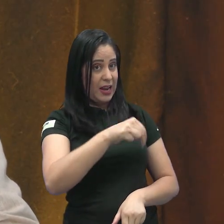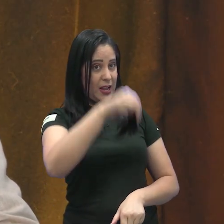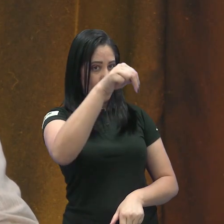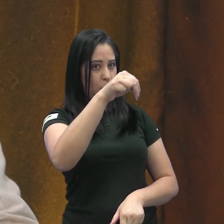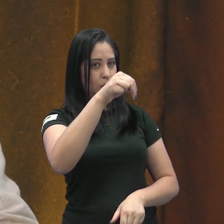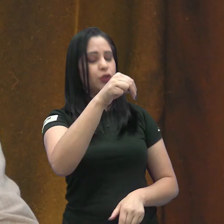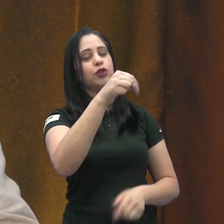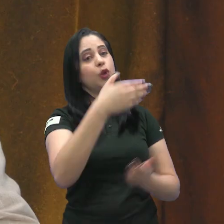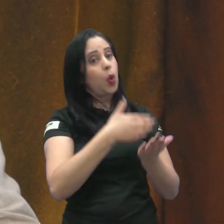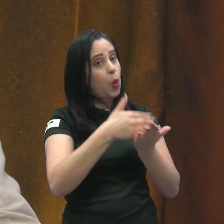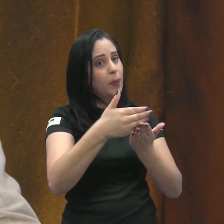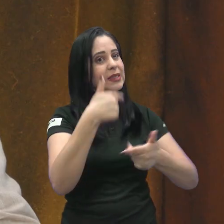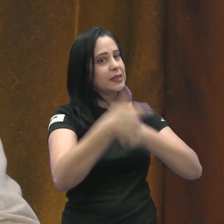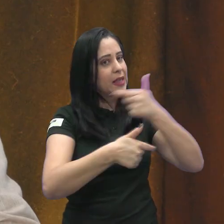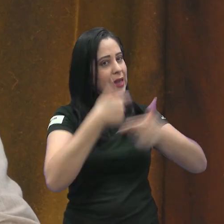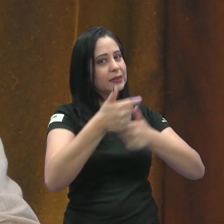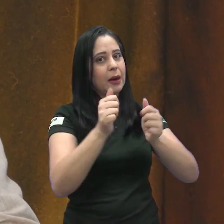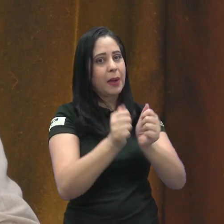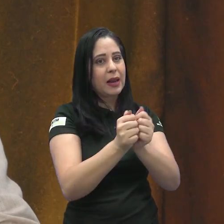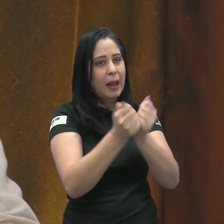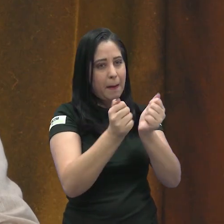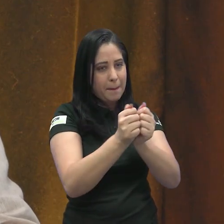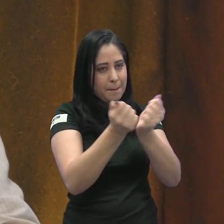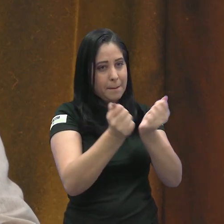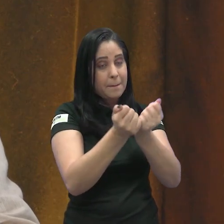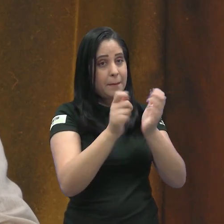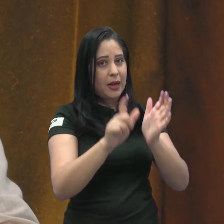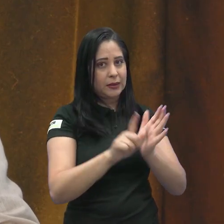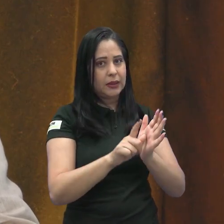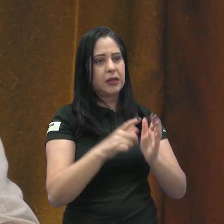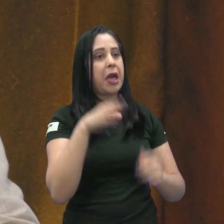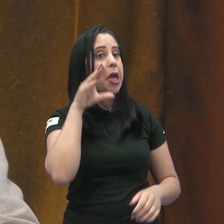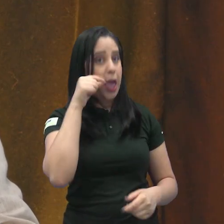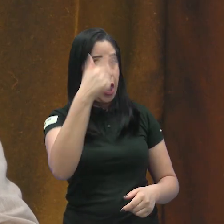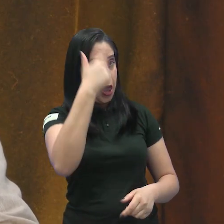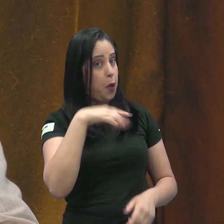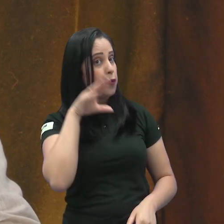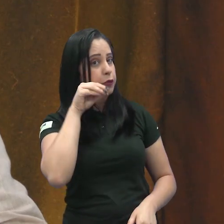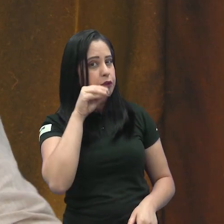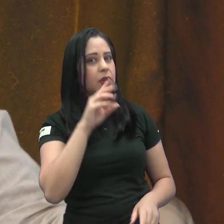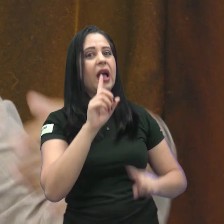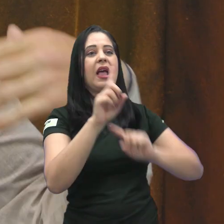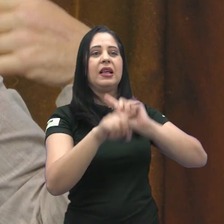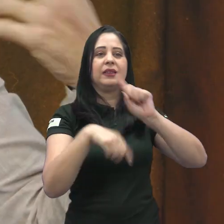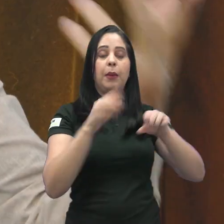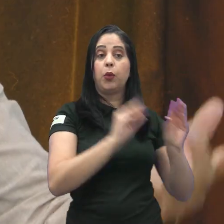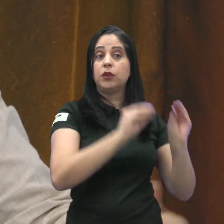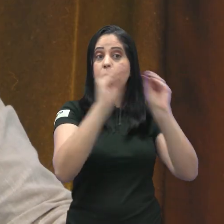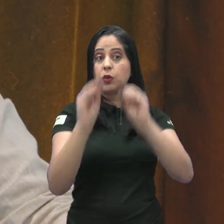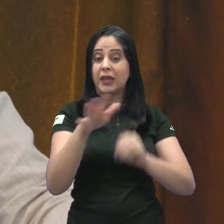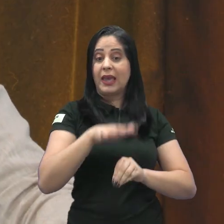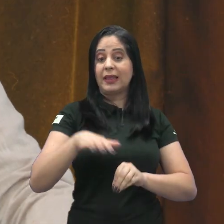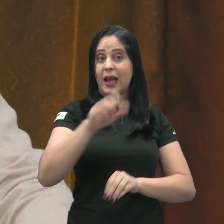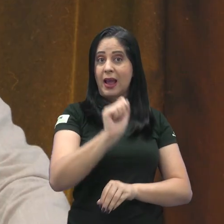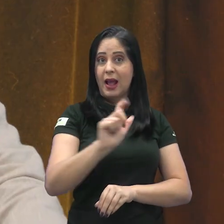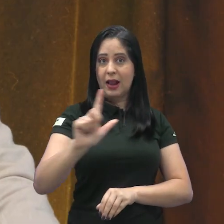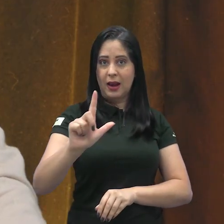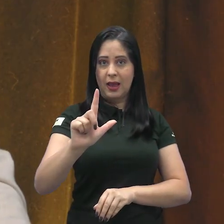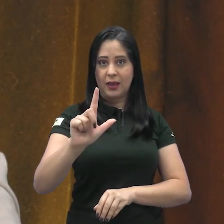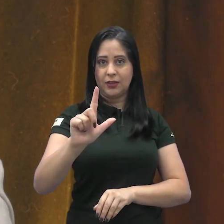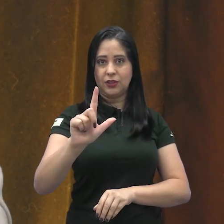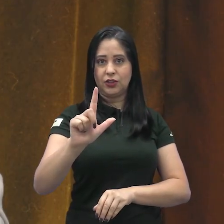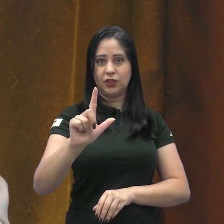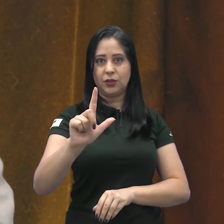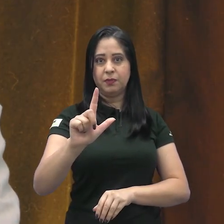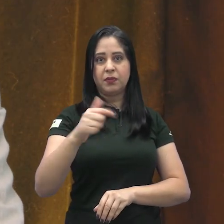começou a minha trajetória. Na região norte eu era funcionário, fiquei um bom tempo, depois fui para a região leste, e é onde eu tenho uma